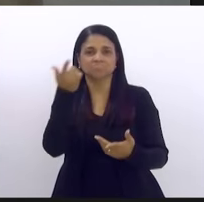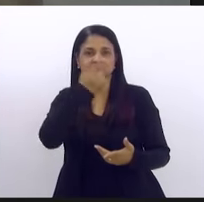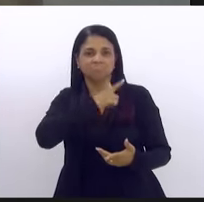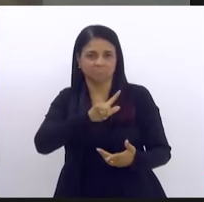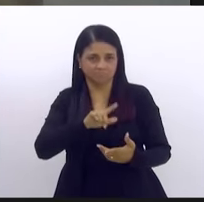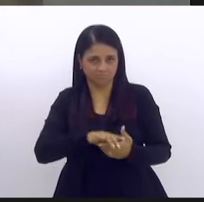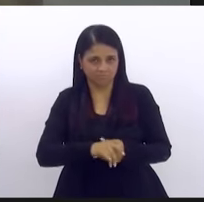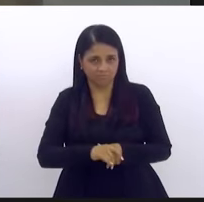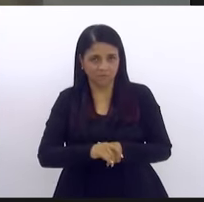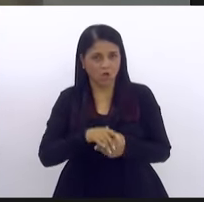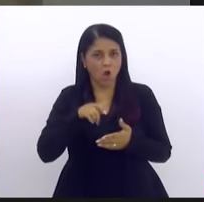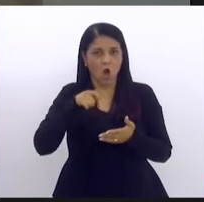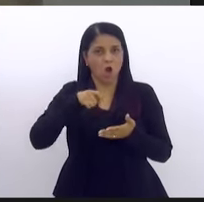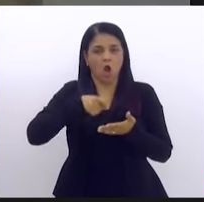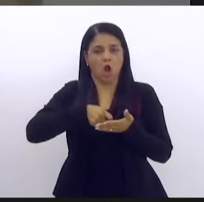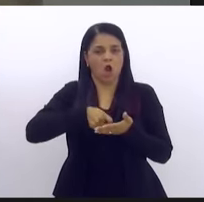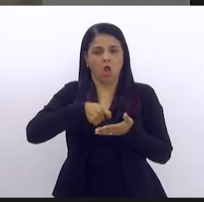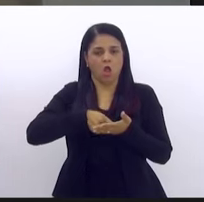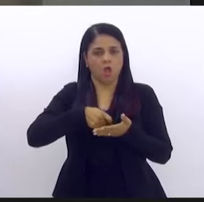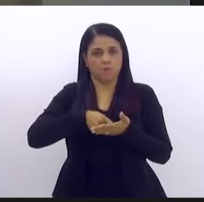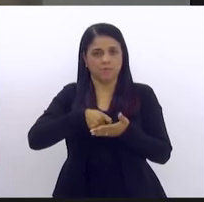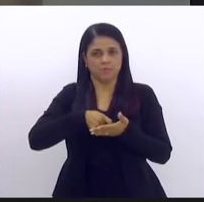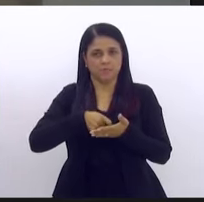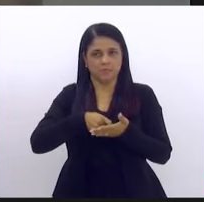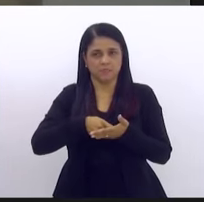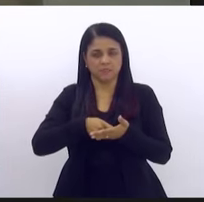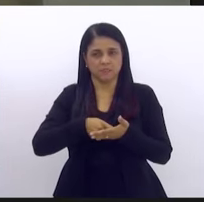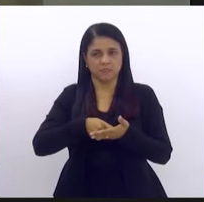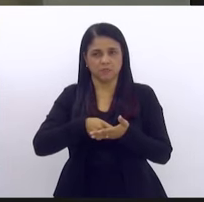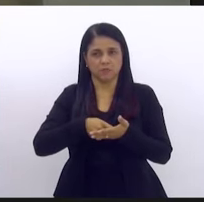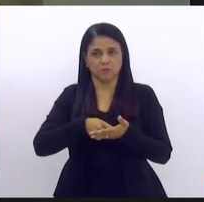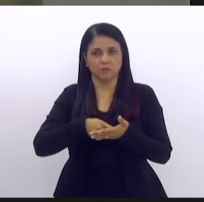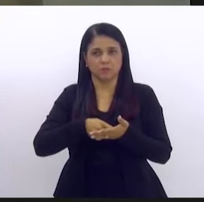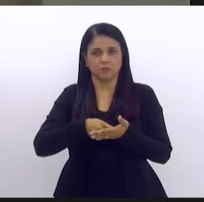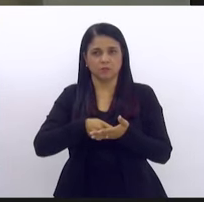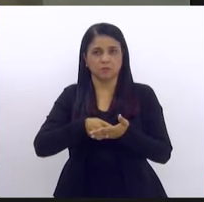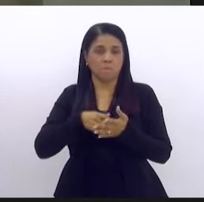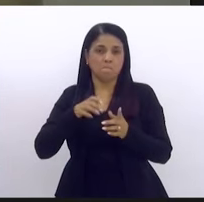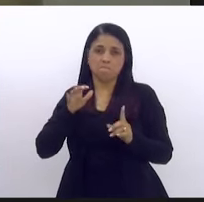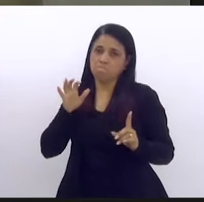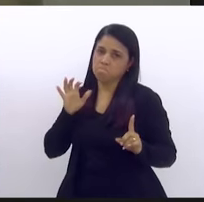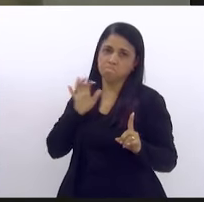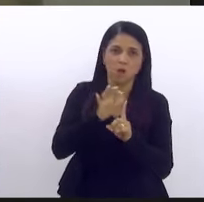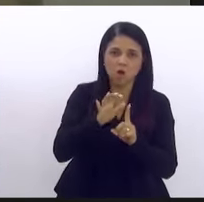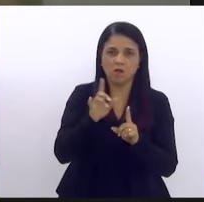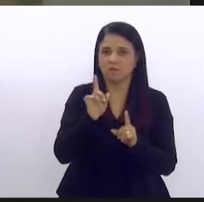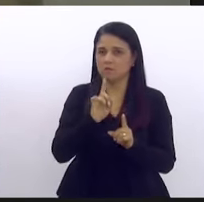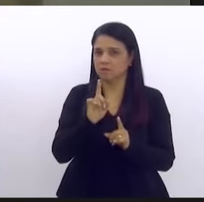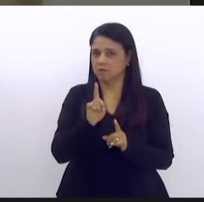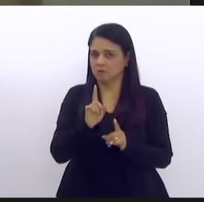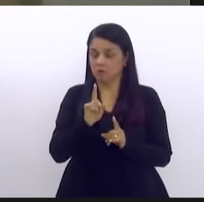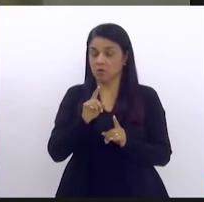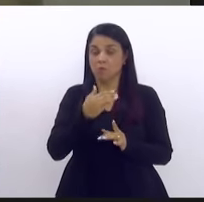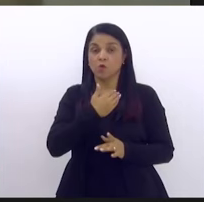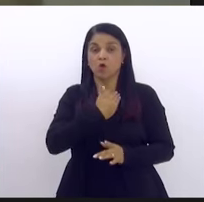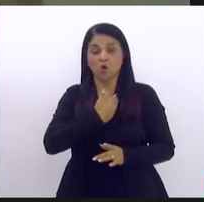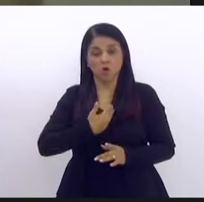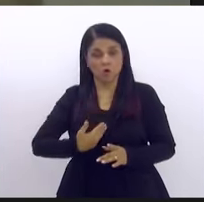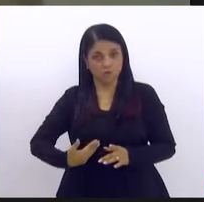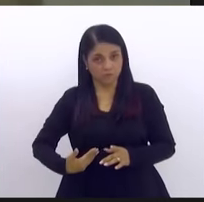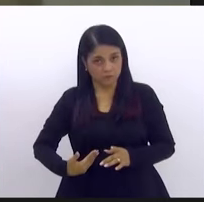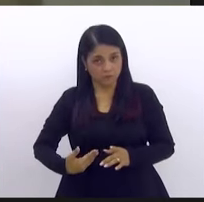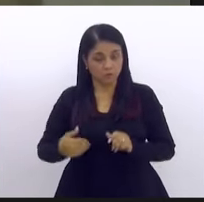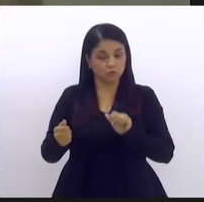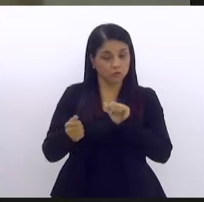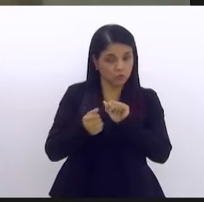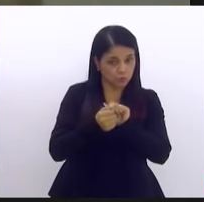com a obrigação de que está sendo pressionado, mas porque o governador,